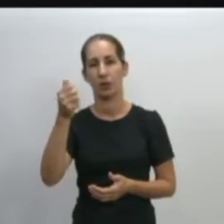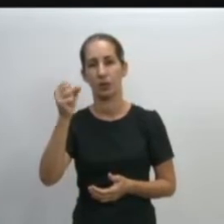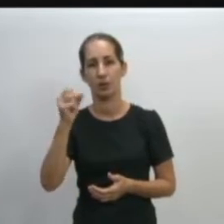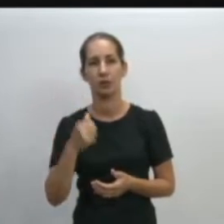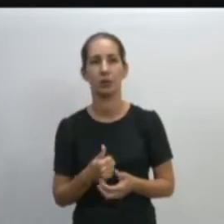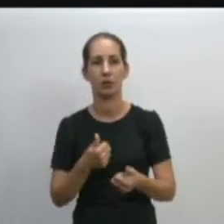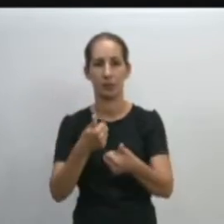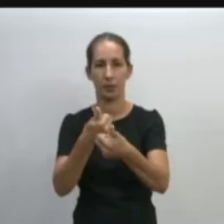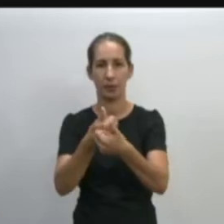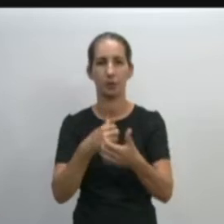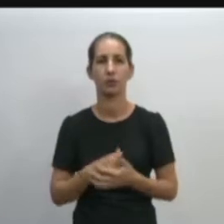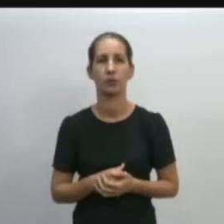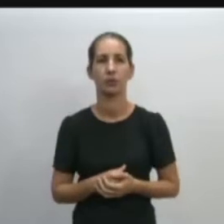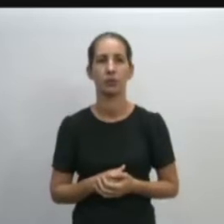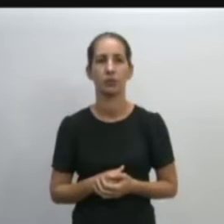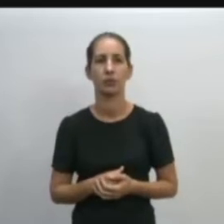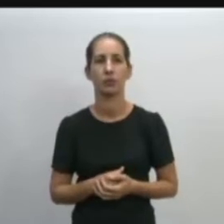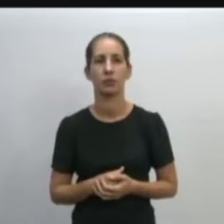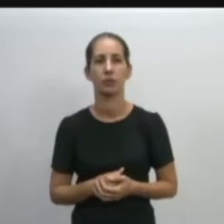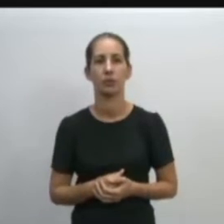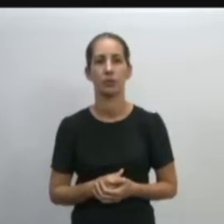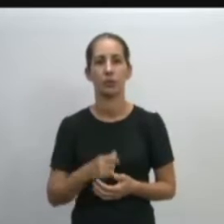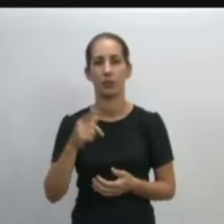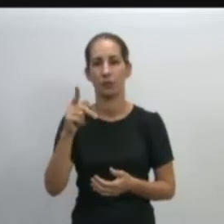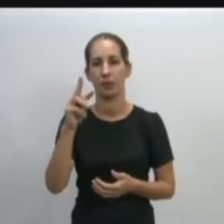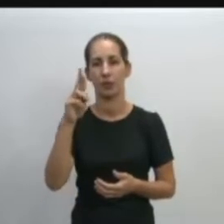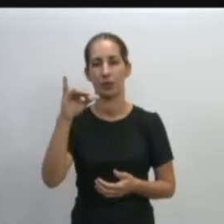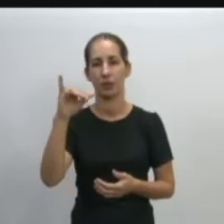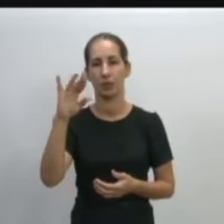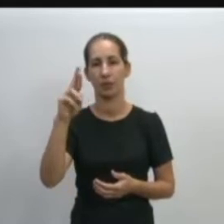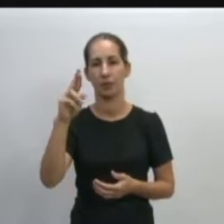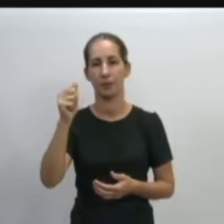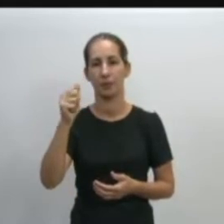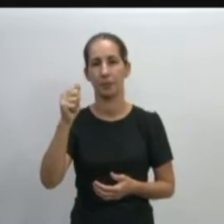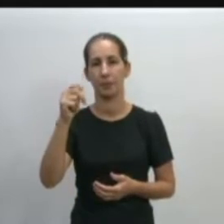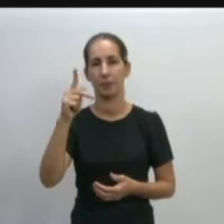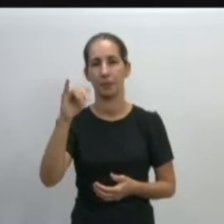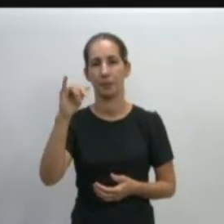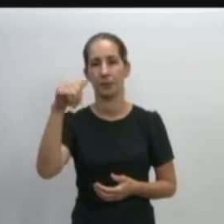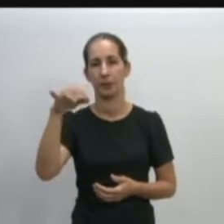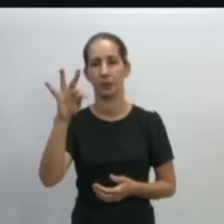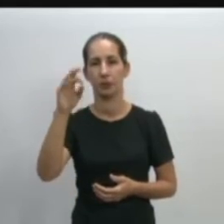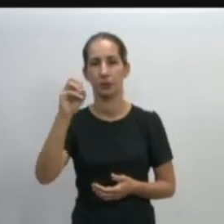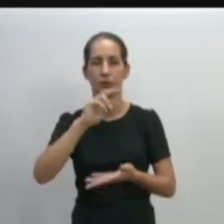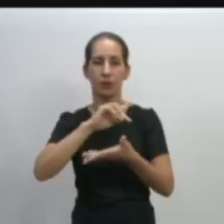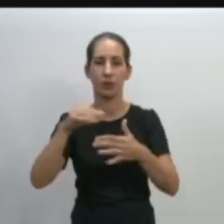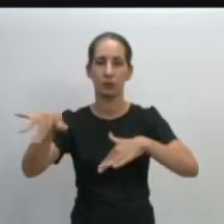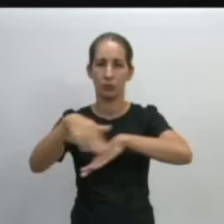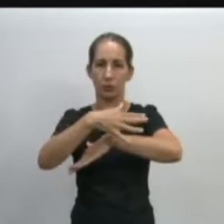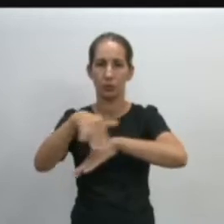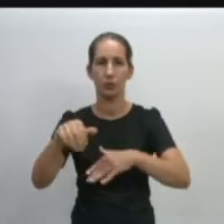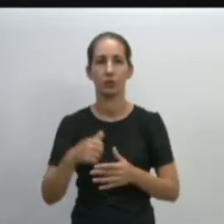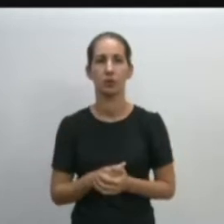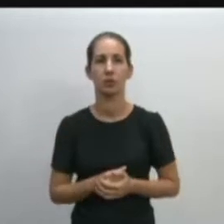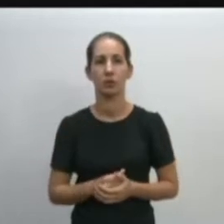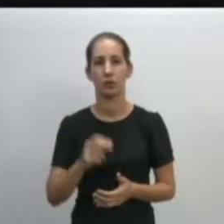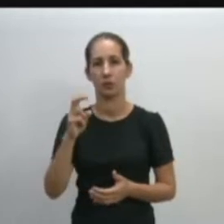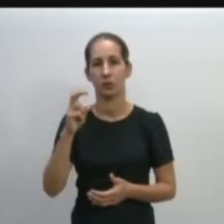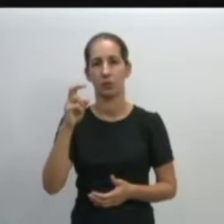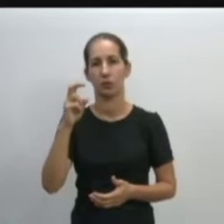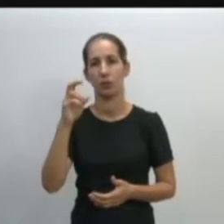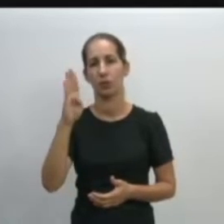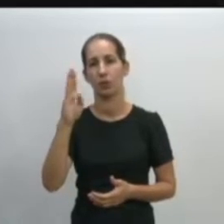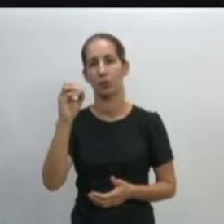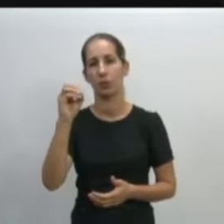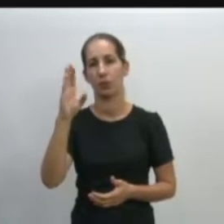próximo a vereador Pereira Pinto, né, ali em outras ruas, que ele é chamado ali de Cinco Bocas.